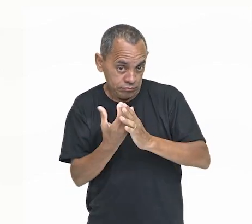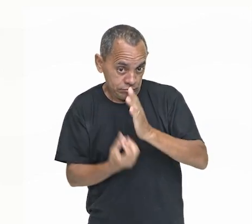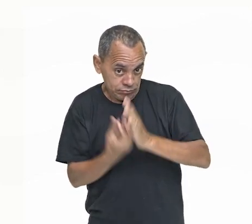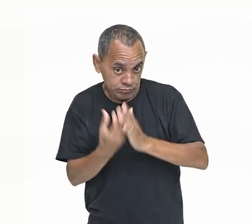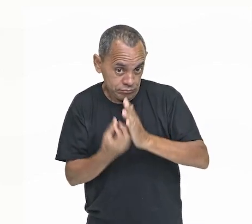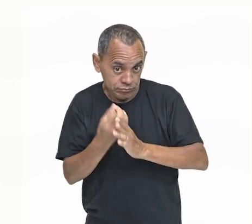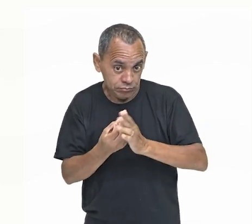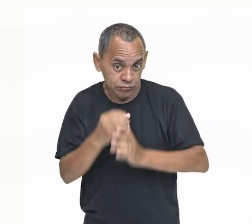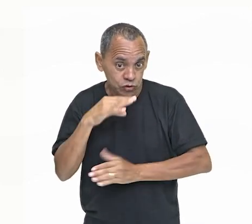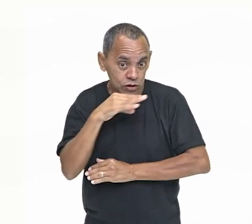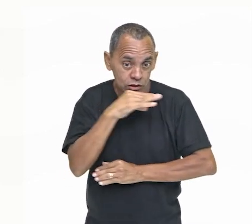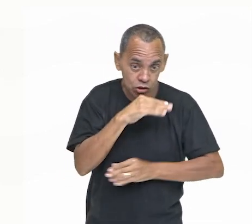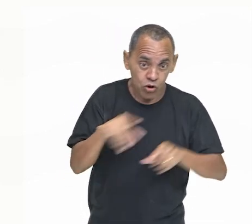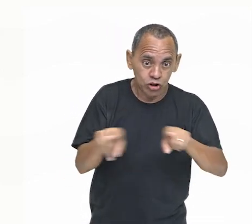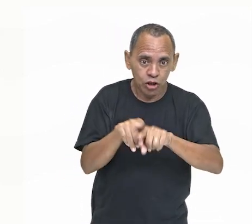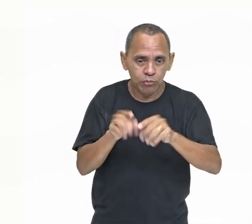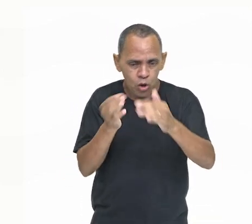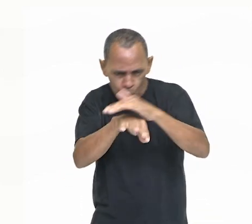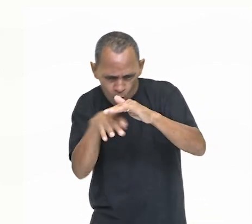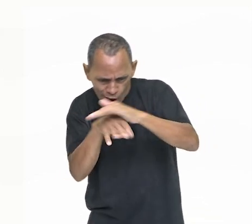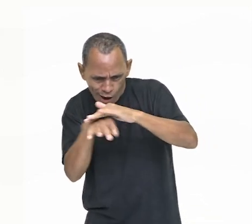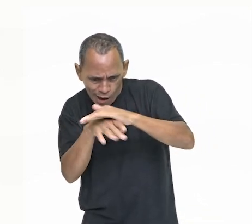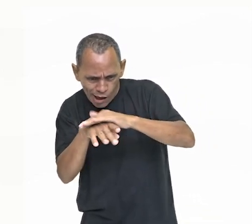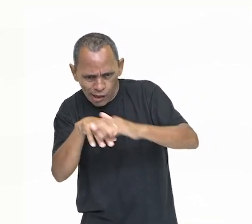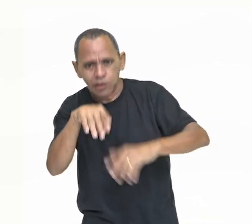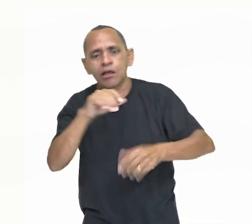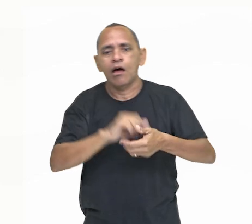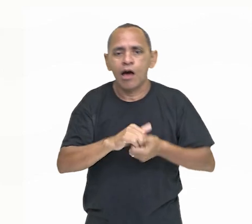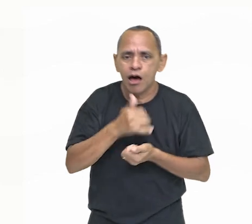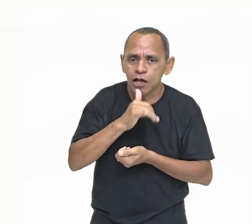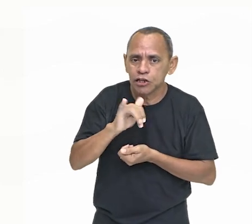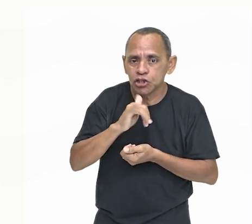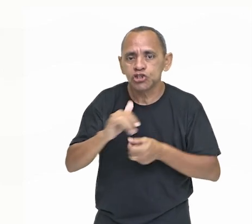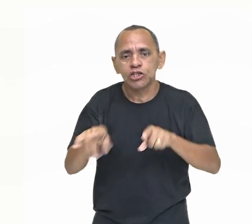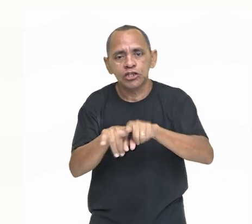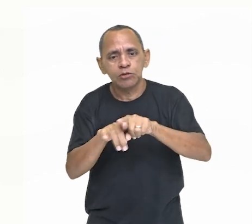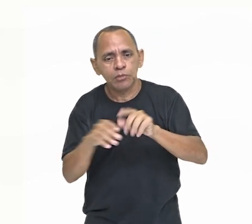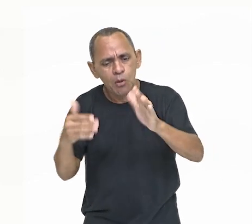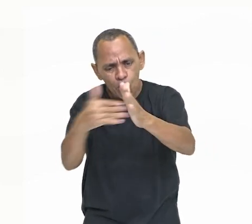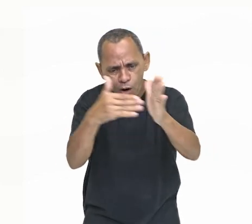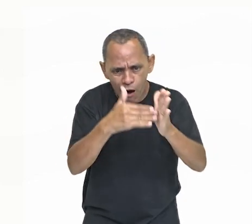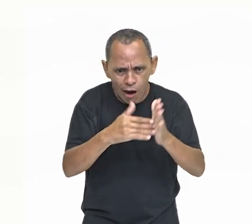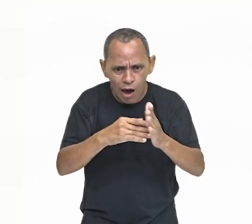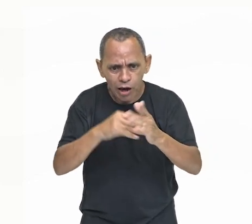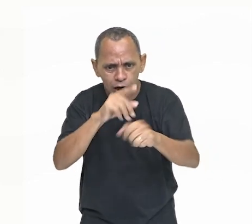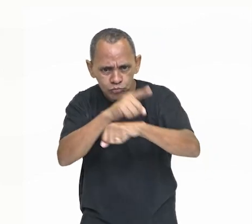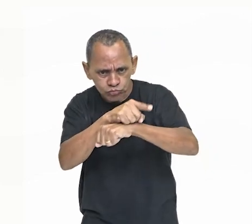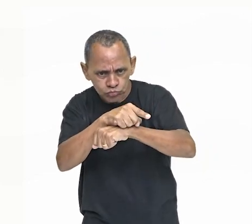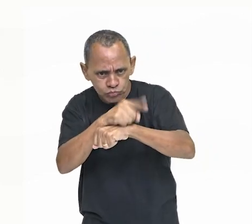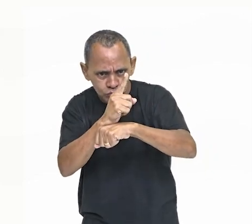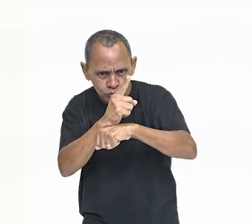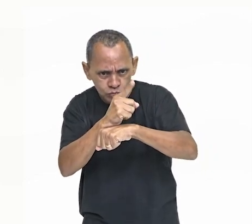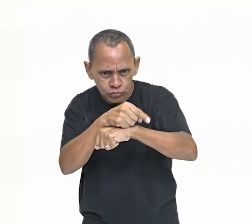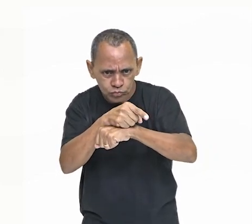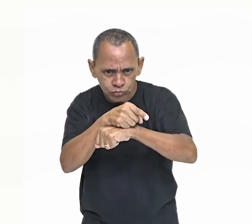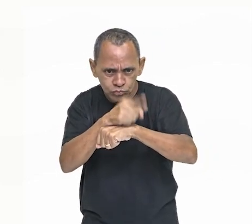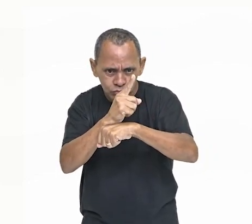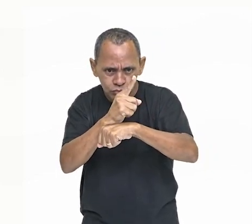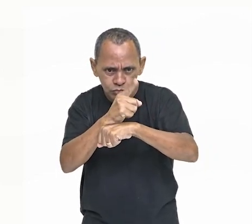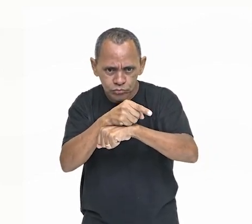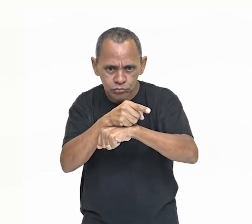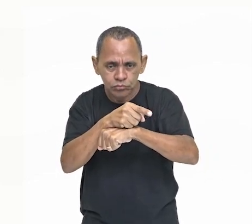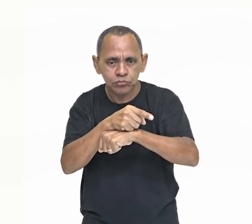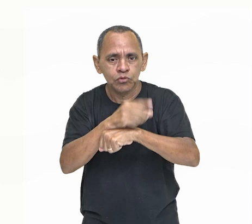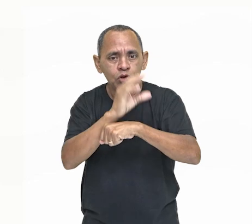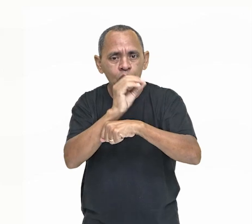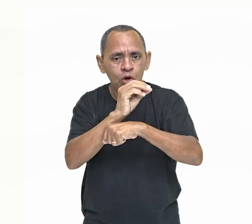calor, armazenar cargas elétricas, interromper a passagem da corrente elétrica. E aqui você pode